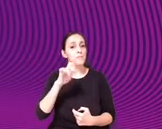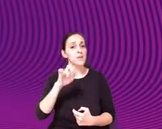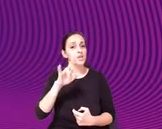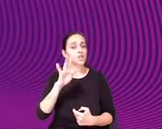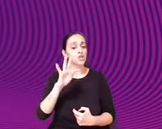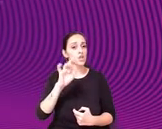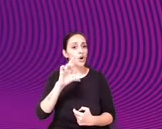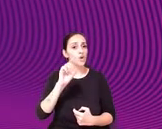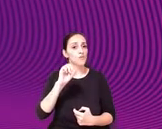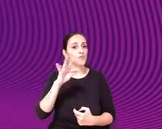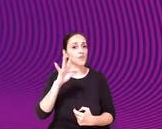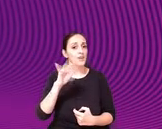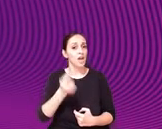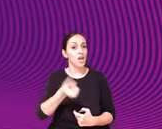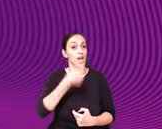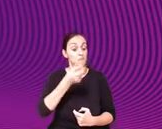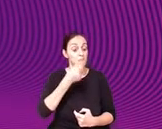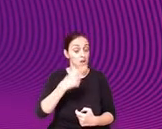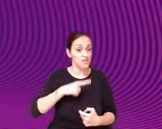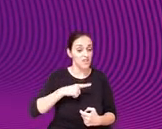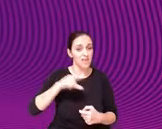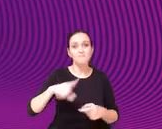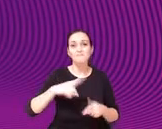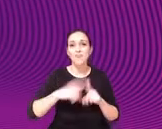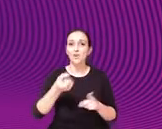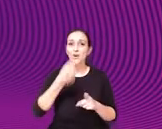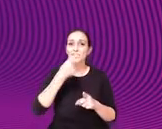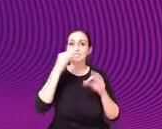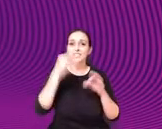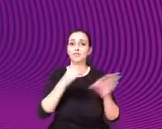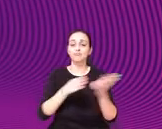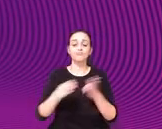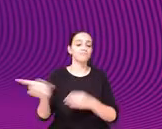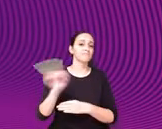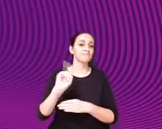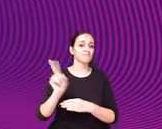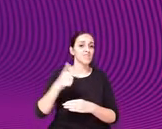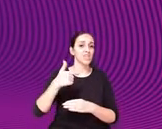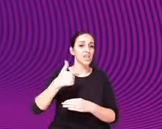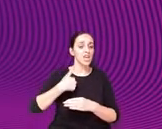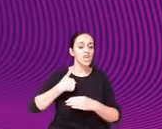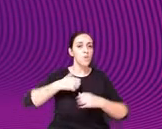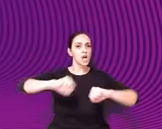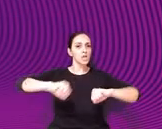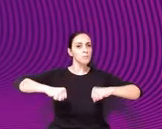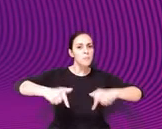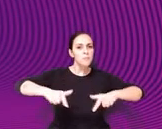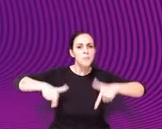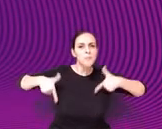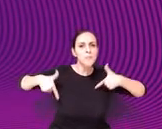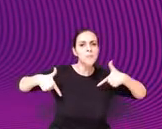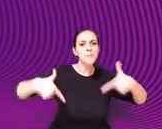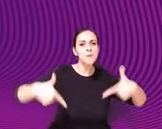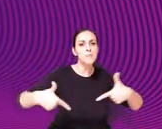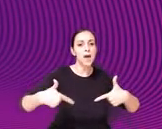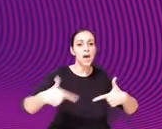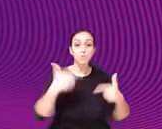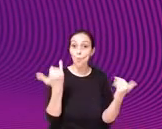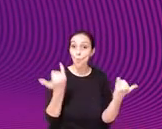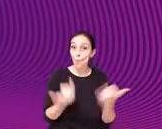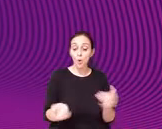não estou tomando remédio de maneira adequada, eu sou uma pessoa extremamente ativa, não faço dieta,